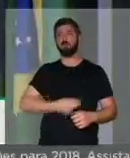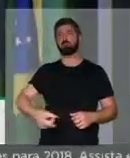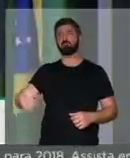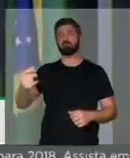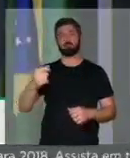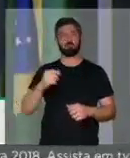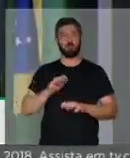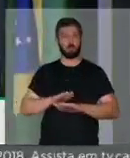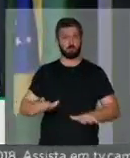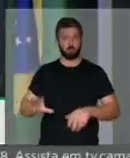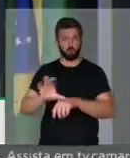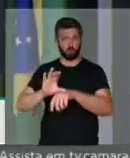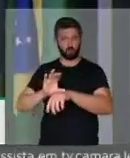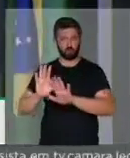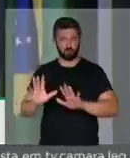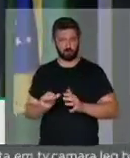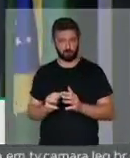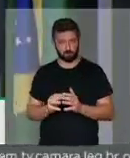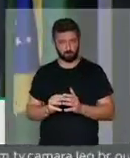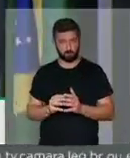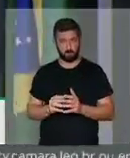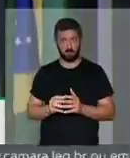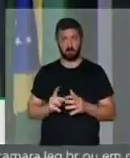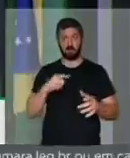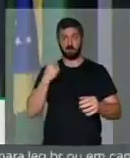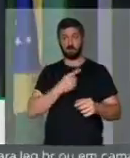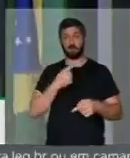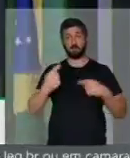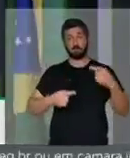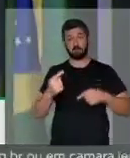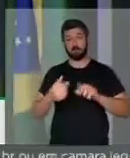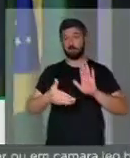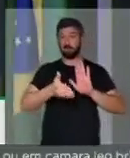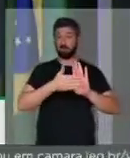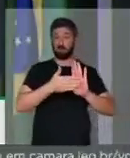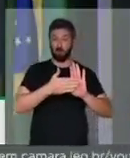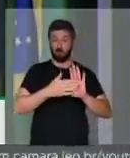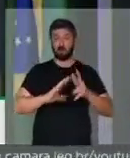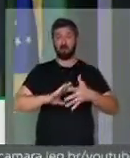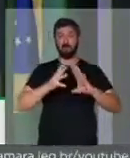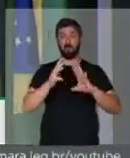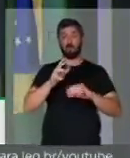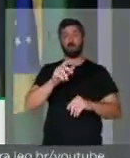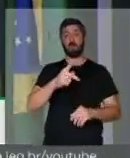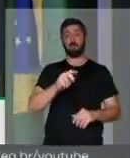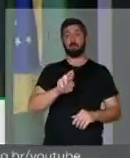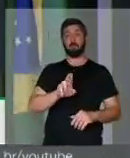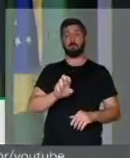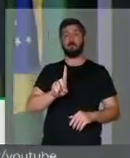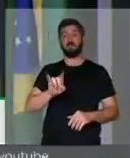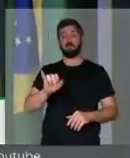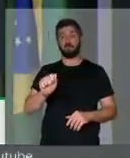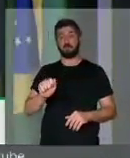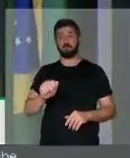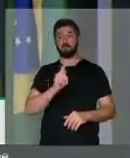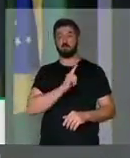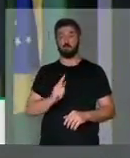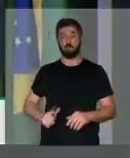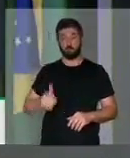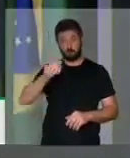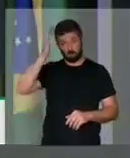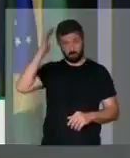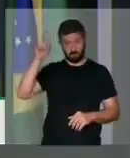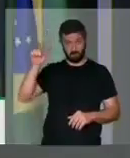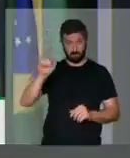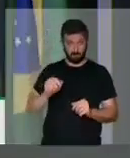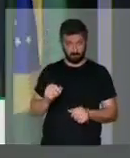vida. E quando nós estamos tratando da questão da proposta de reforma da Previdência apresentada pelo governo do presidente